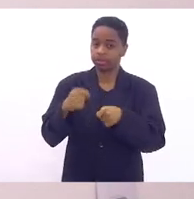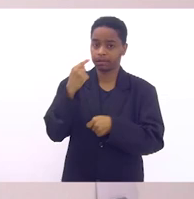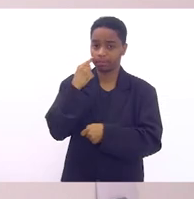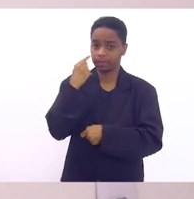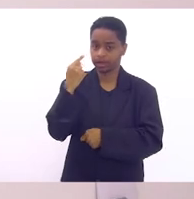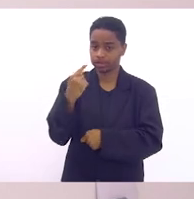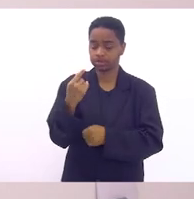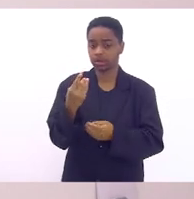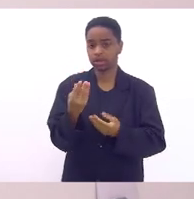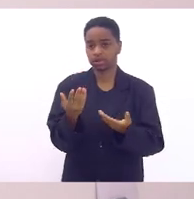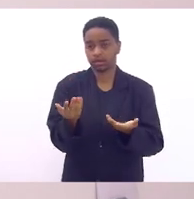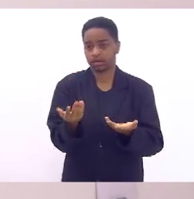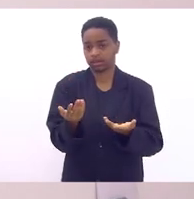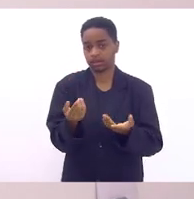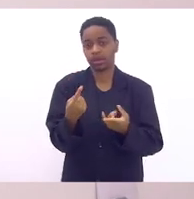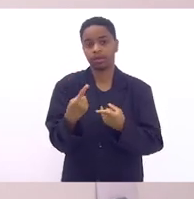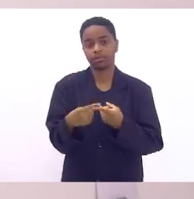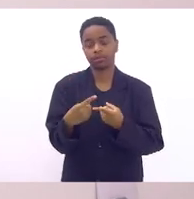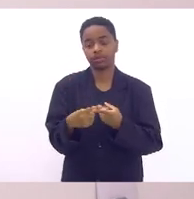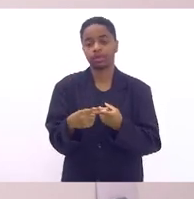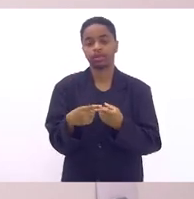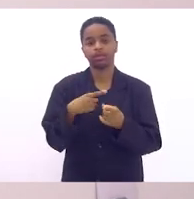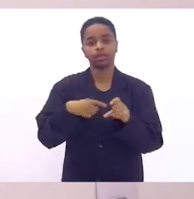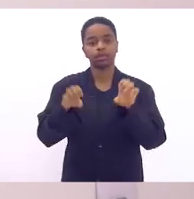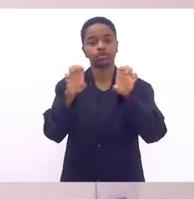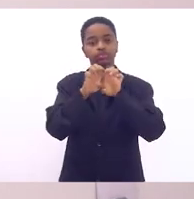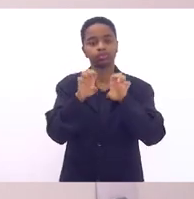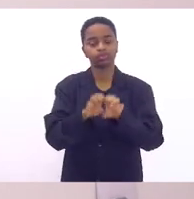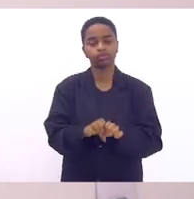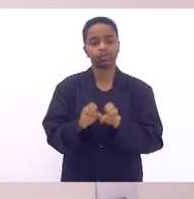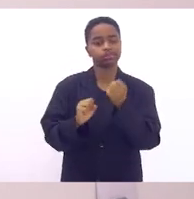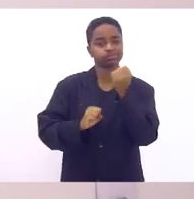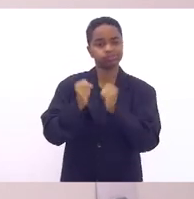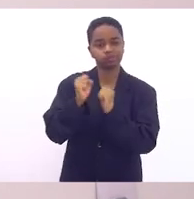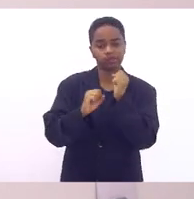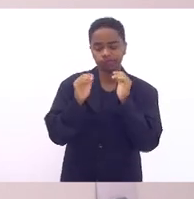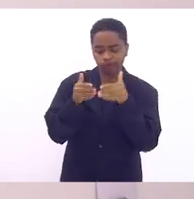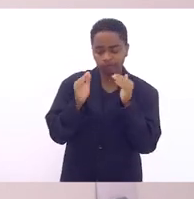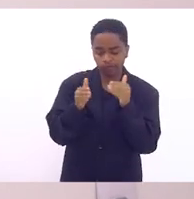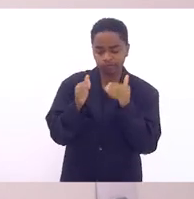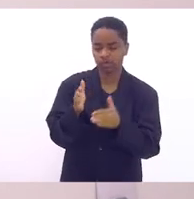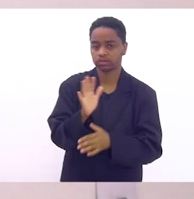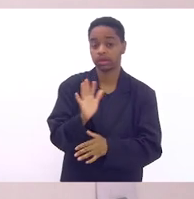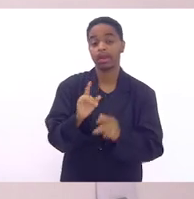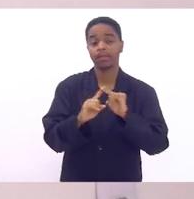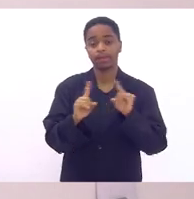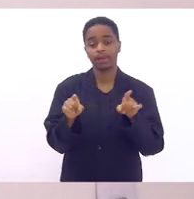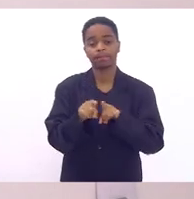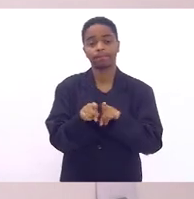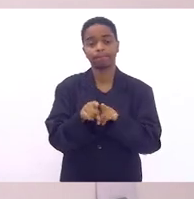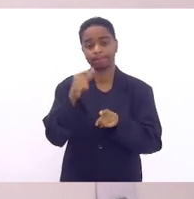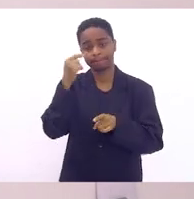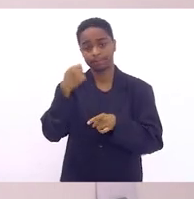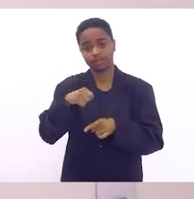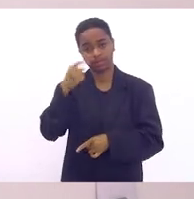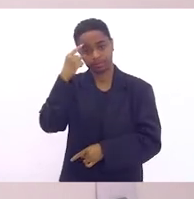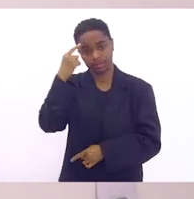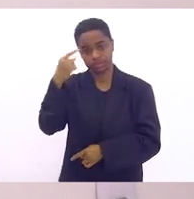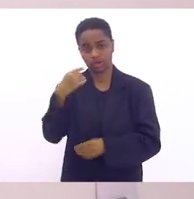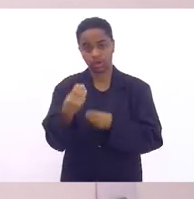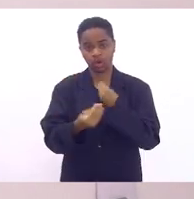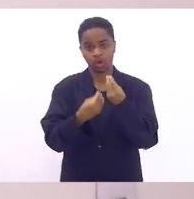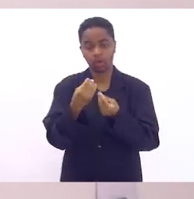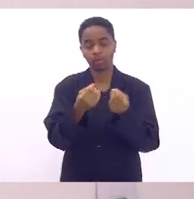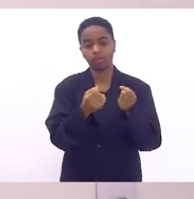tá enfim quer dizer saindo dessa estrutura produtiva oca e pensando e tendo como um dos seus Pons o complexo econômico industrial de